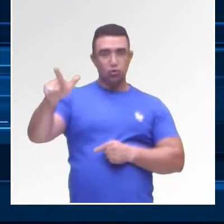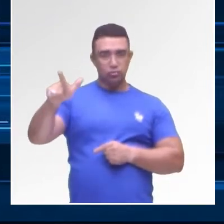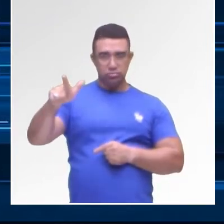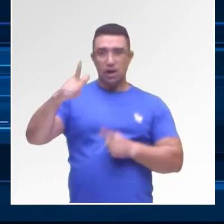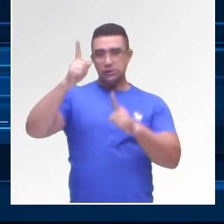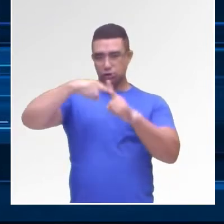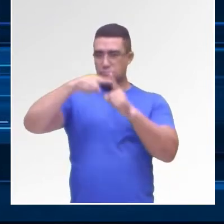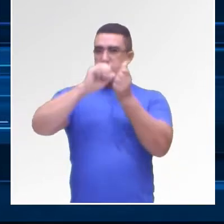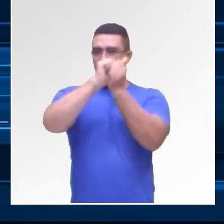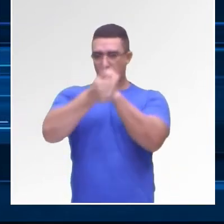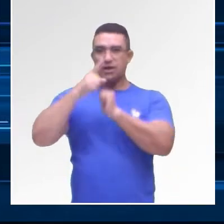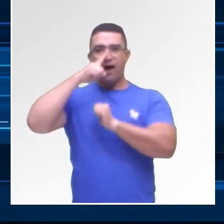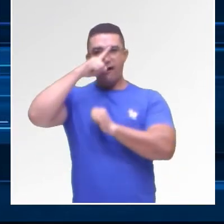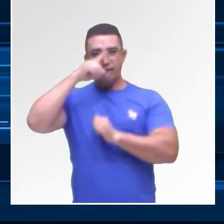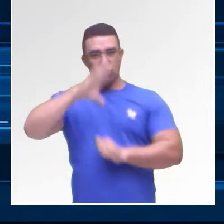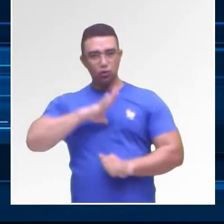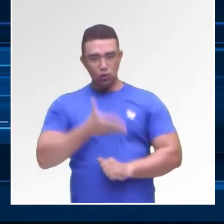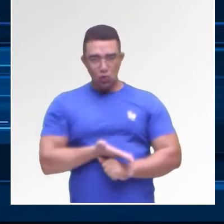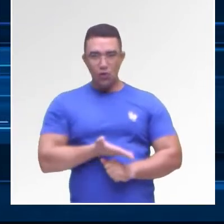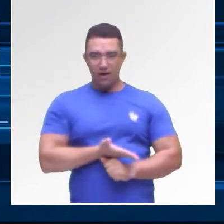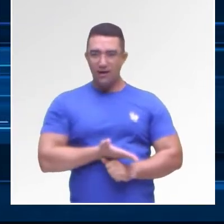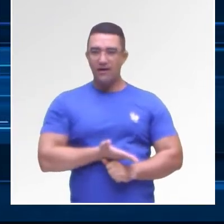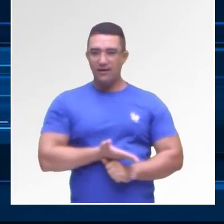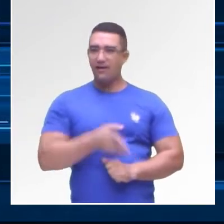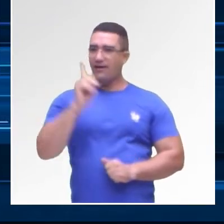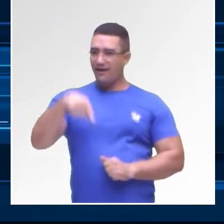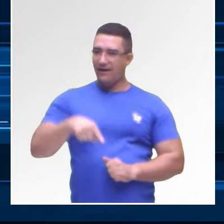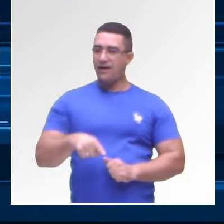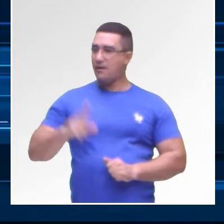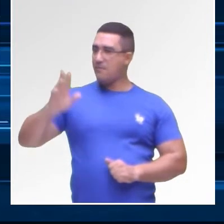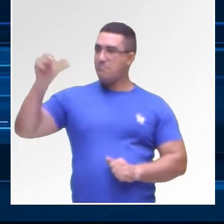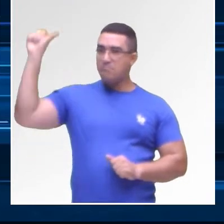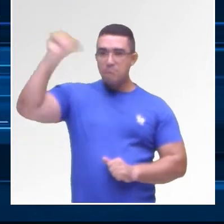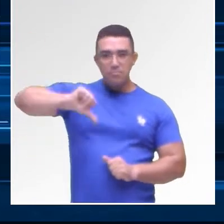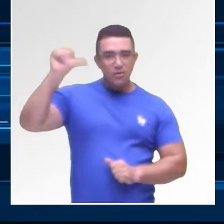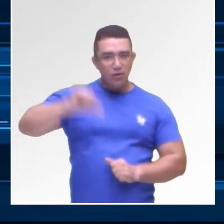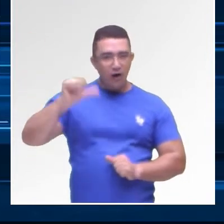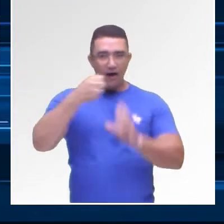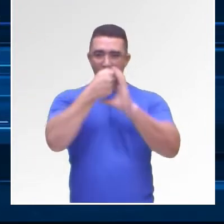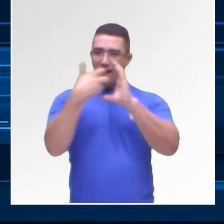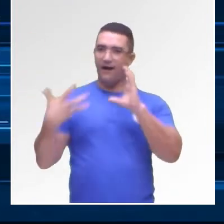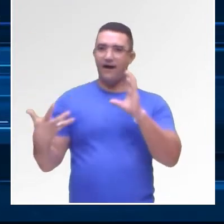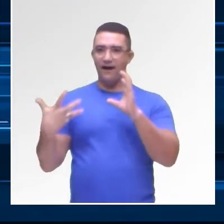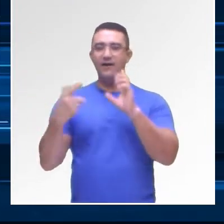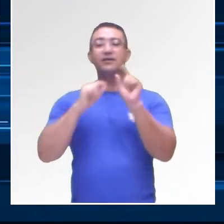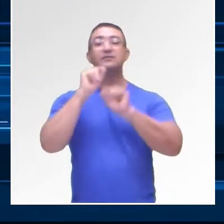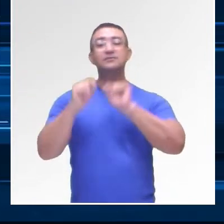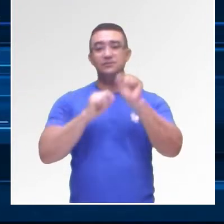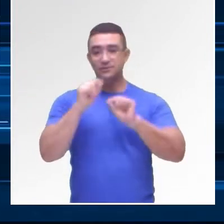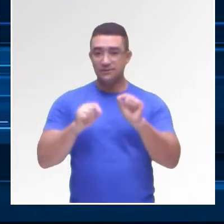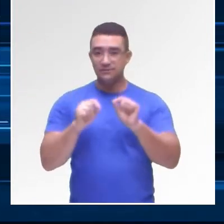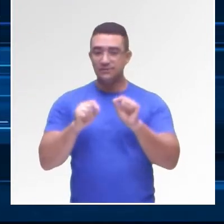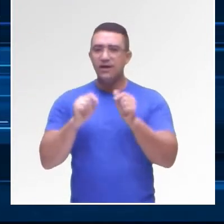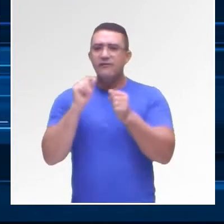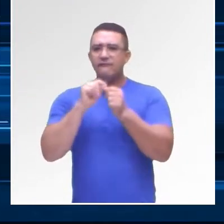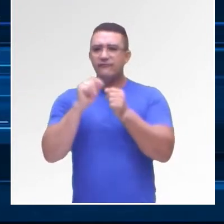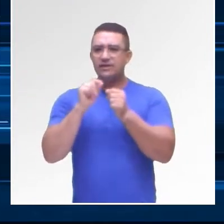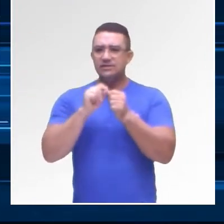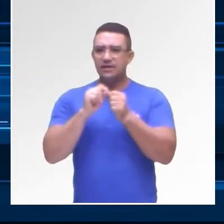possuem. Os esportes de aventura eles têm como característica